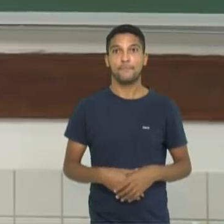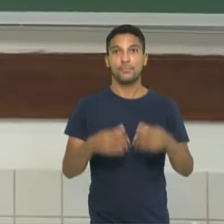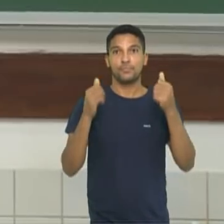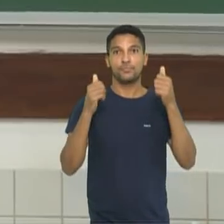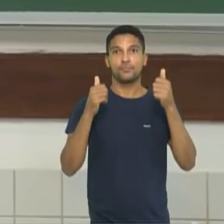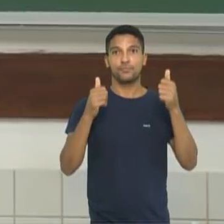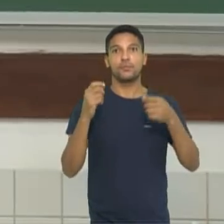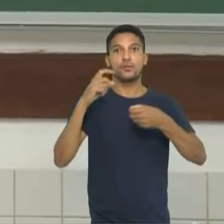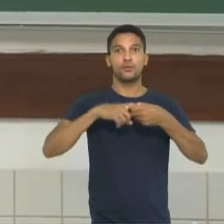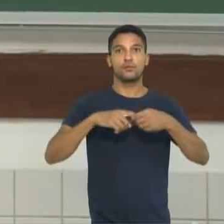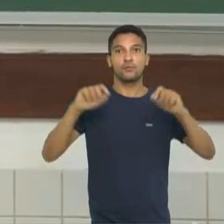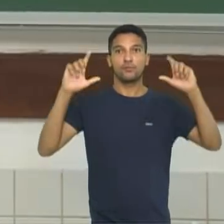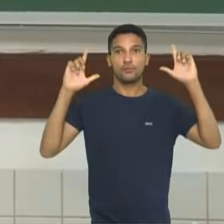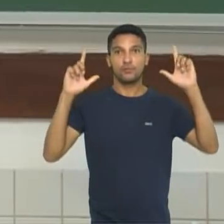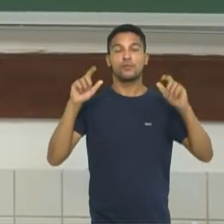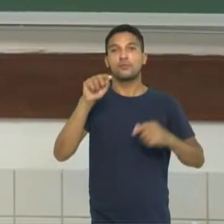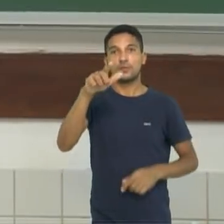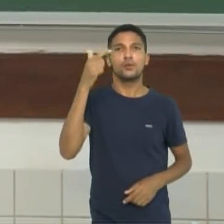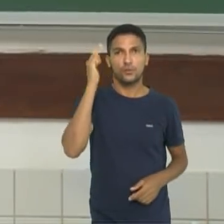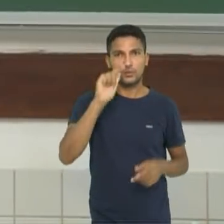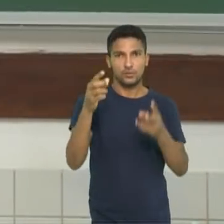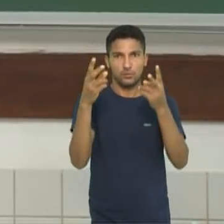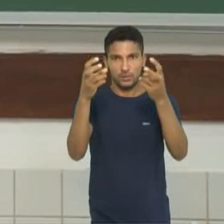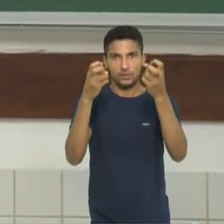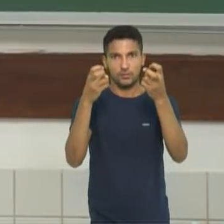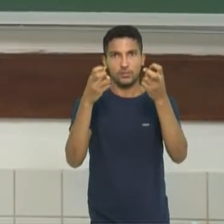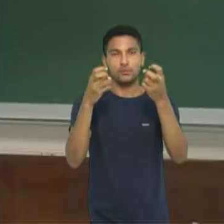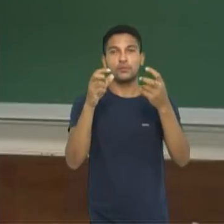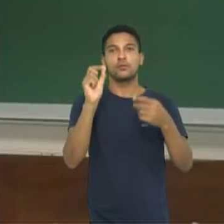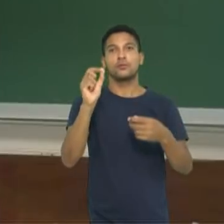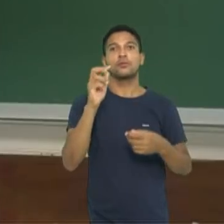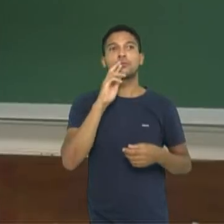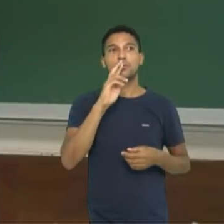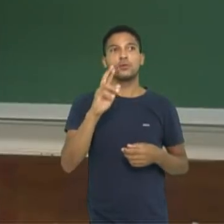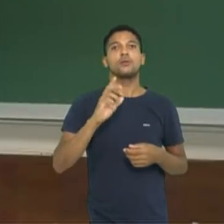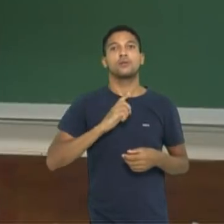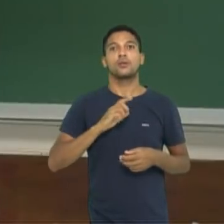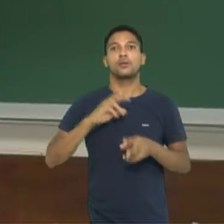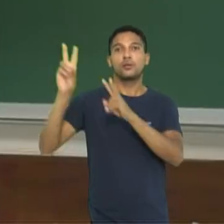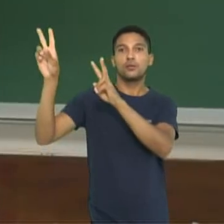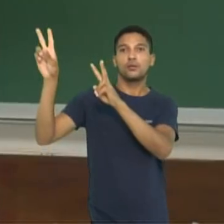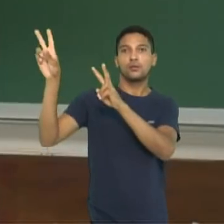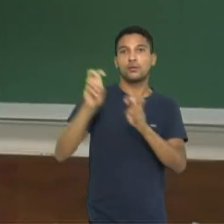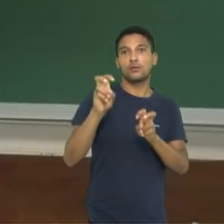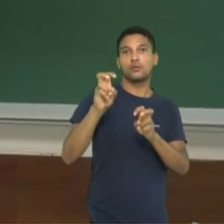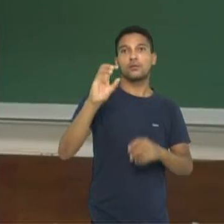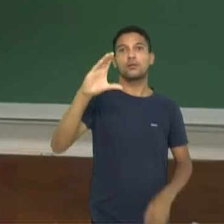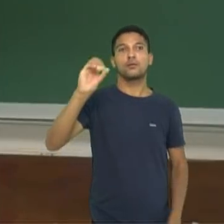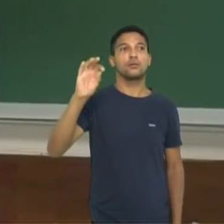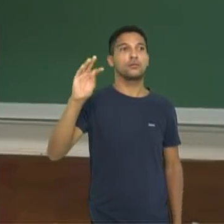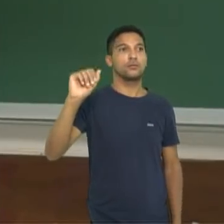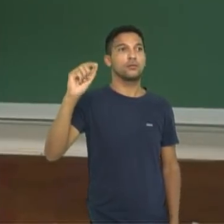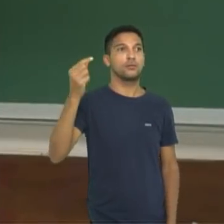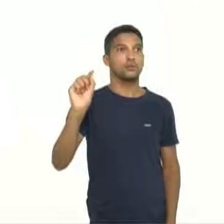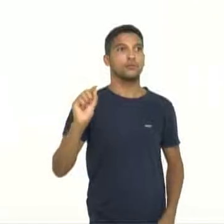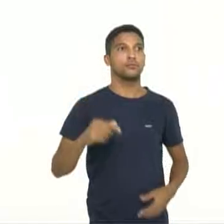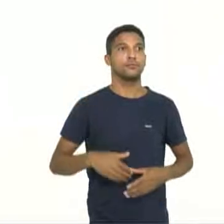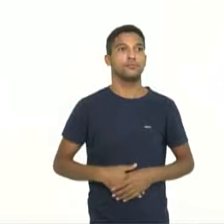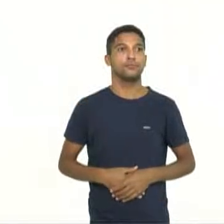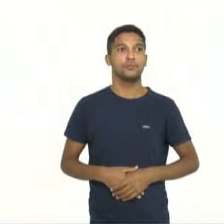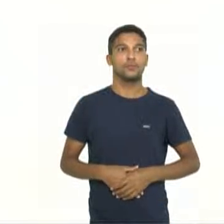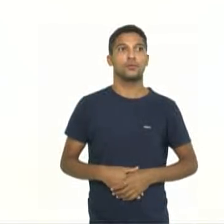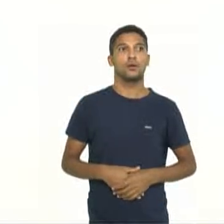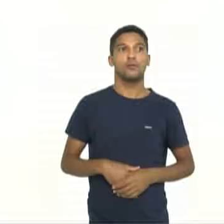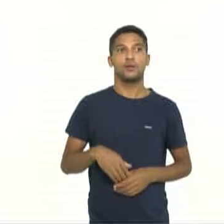Então, pessoal, retornando, quem conseguiu perceber aí que nós temos citação a partir da palavra ali, né? Há